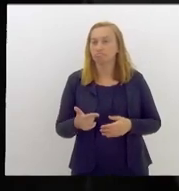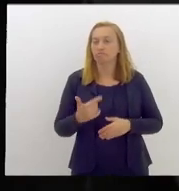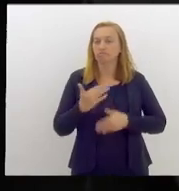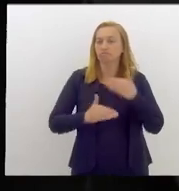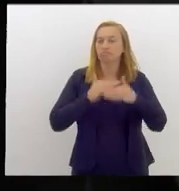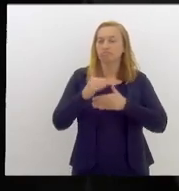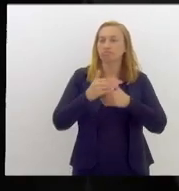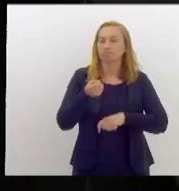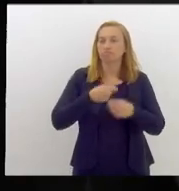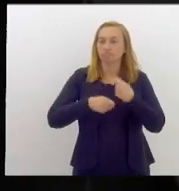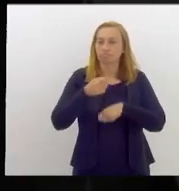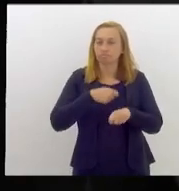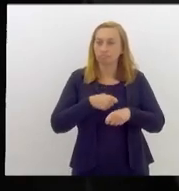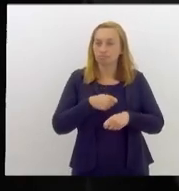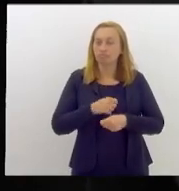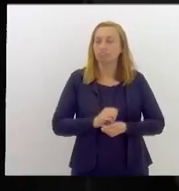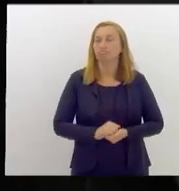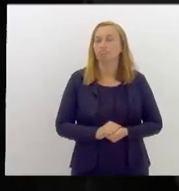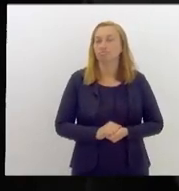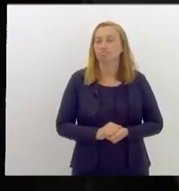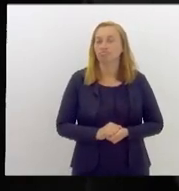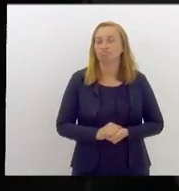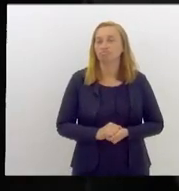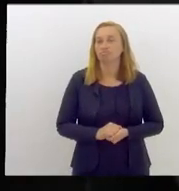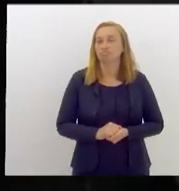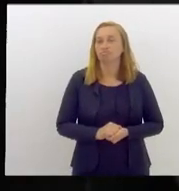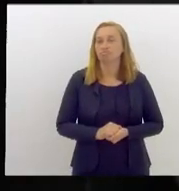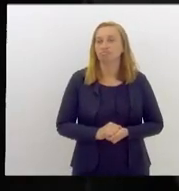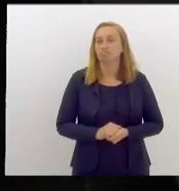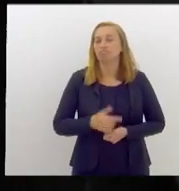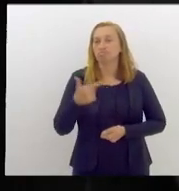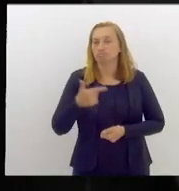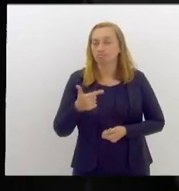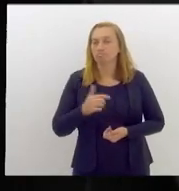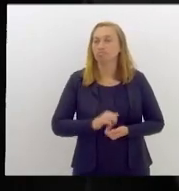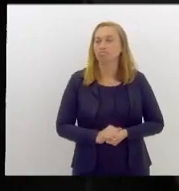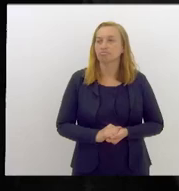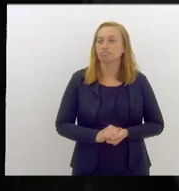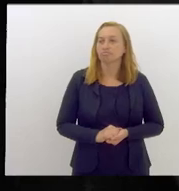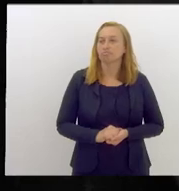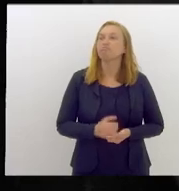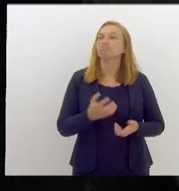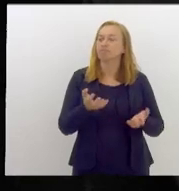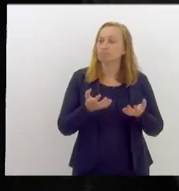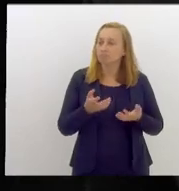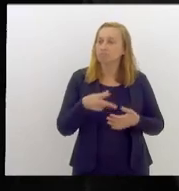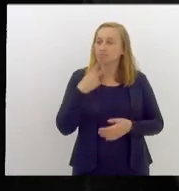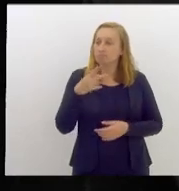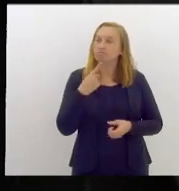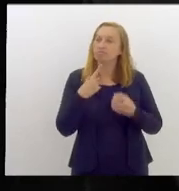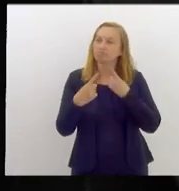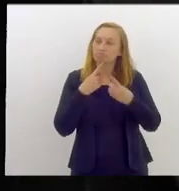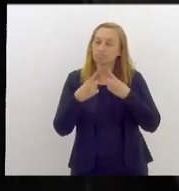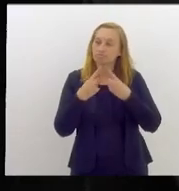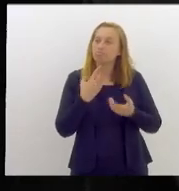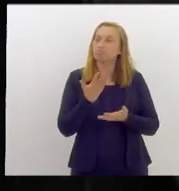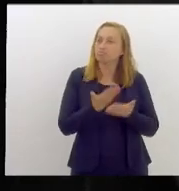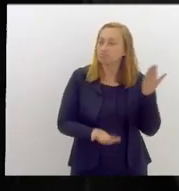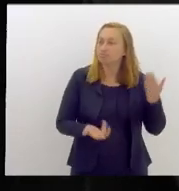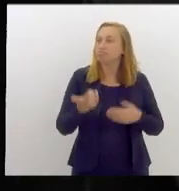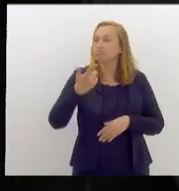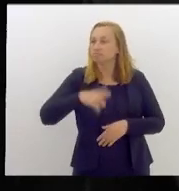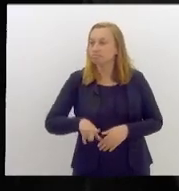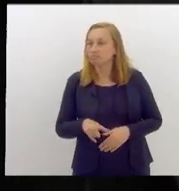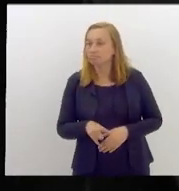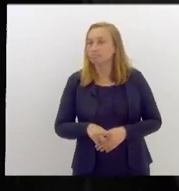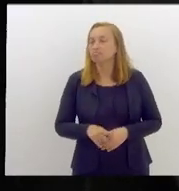que as é enfim de flagre segundo lugar também quero participar desse debate nós perdemos mais uma vez